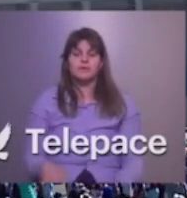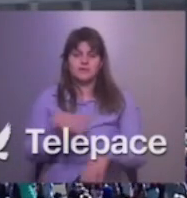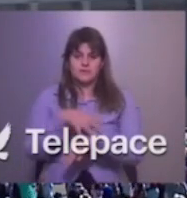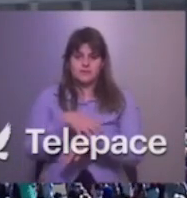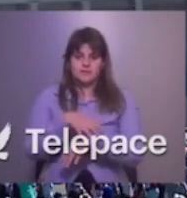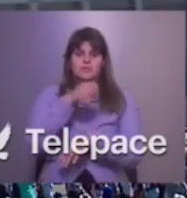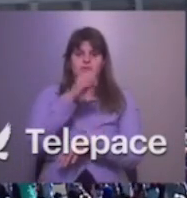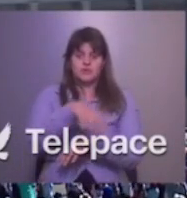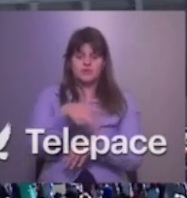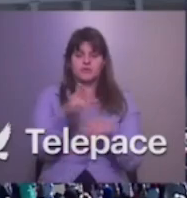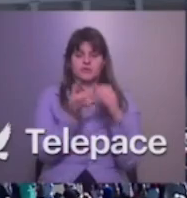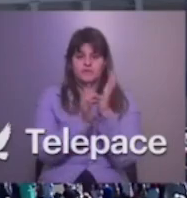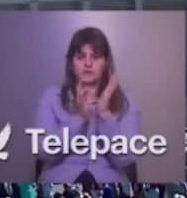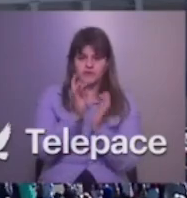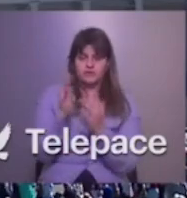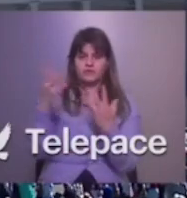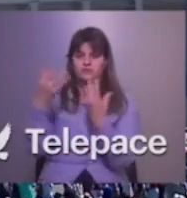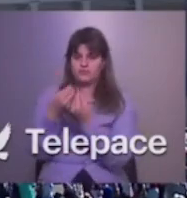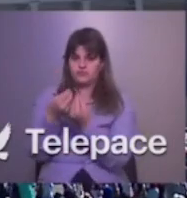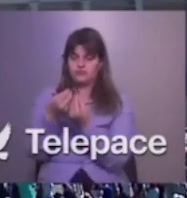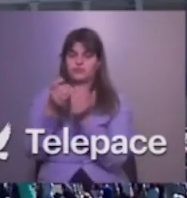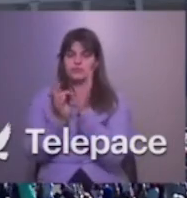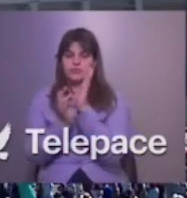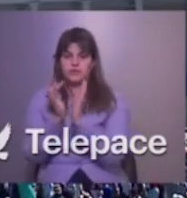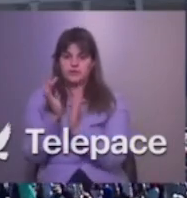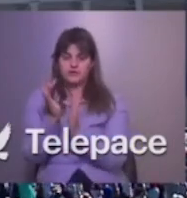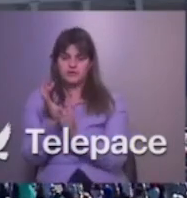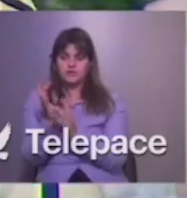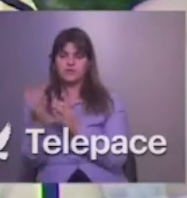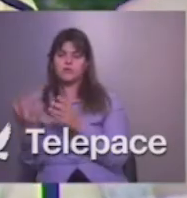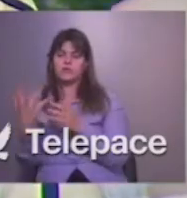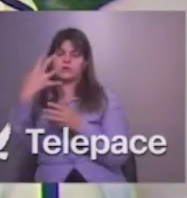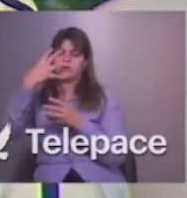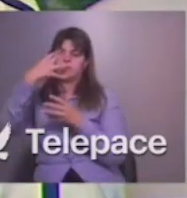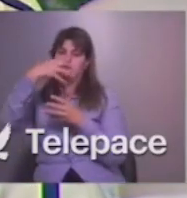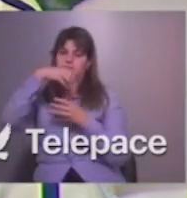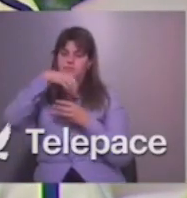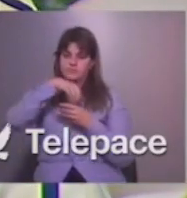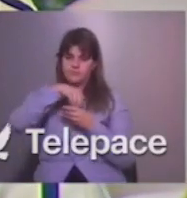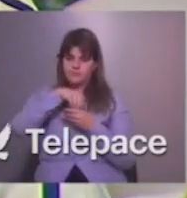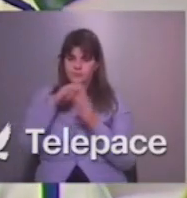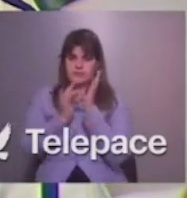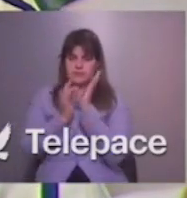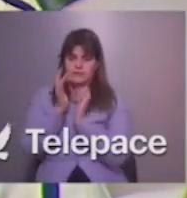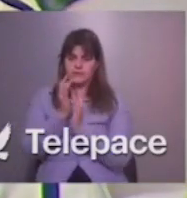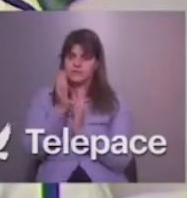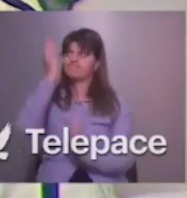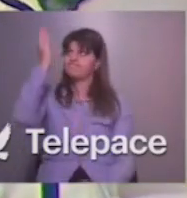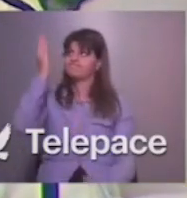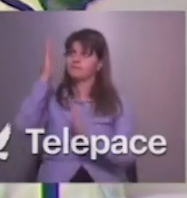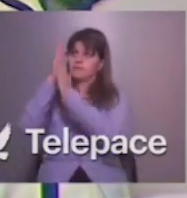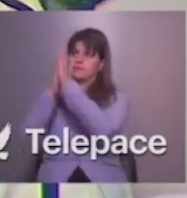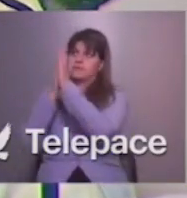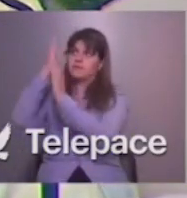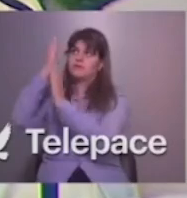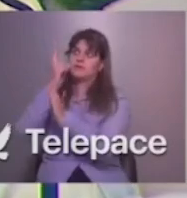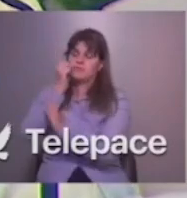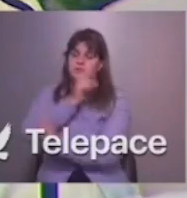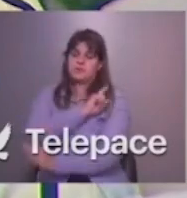Per ipsum et cum ipso et in ipso, est tibi Deo